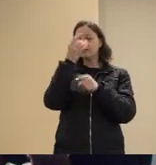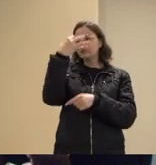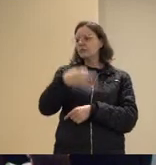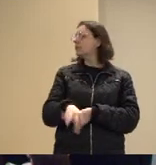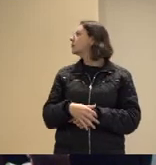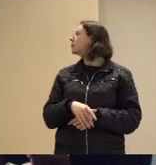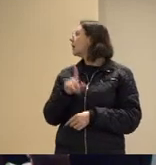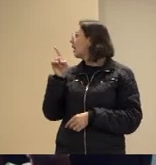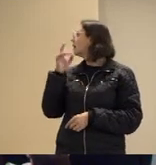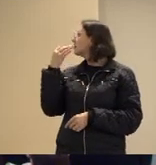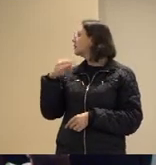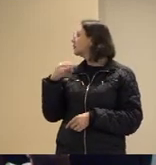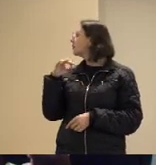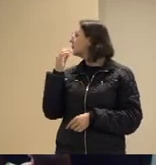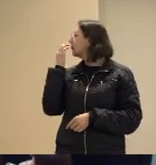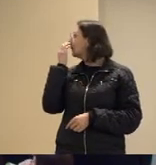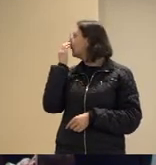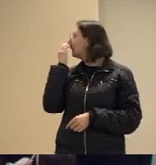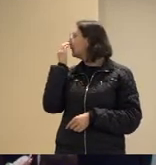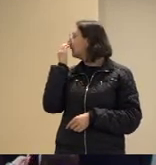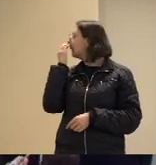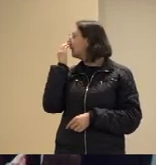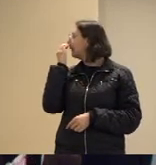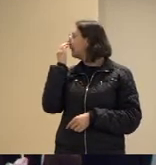31, 32. Aí.